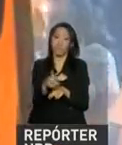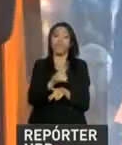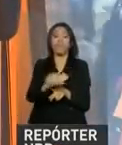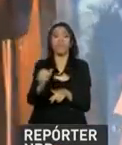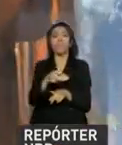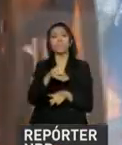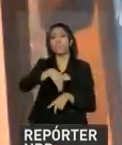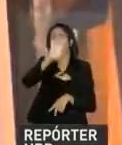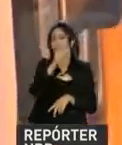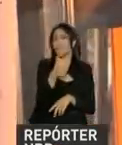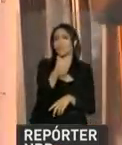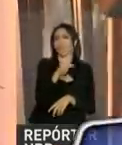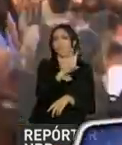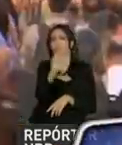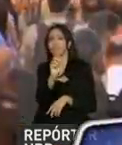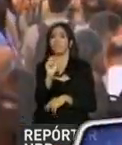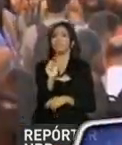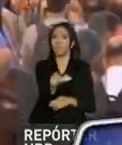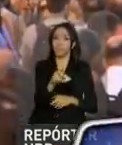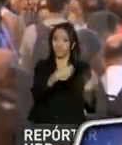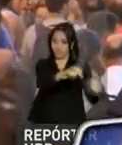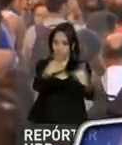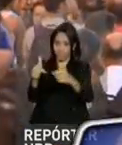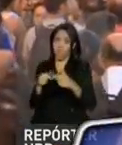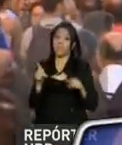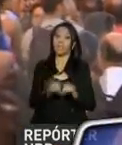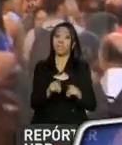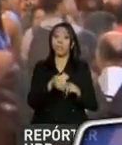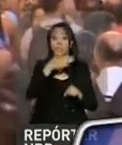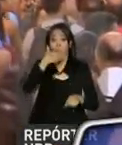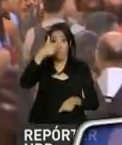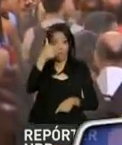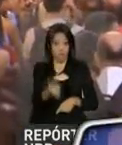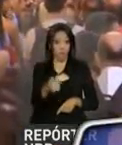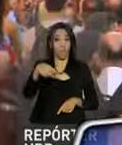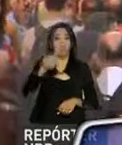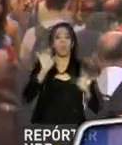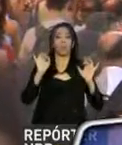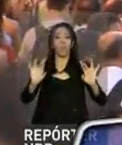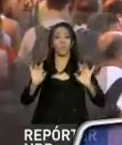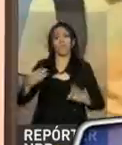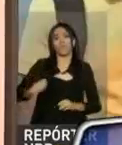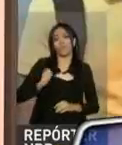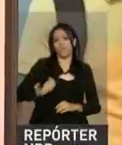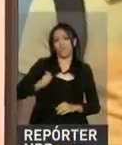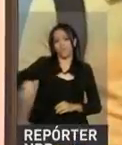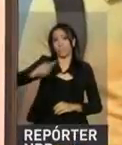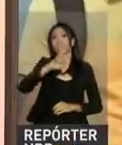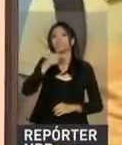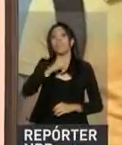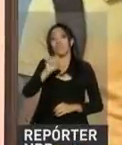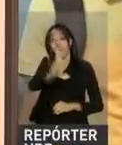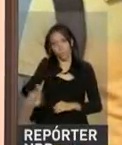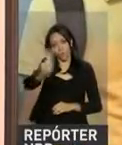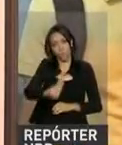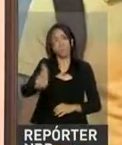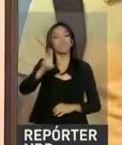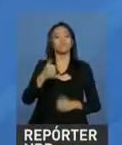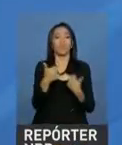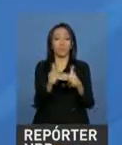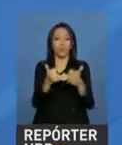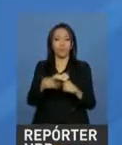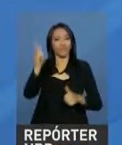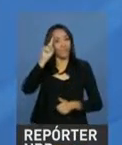empregos além disso vão ajudar a melhorar a qualidade de vida dos mais de 30 milhões de brasileiros que pegam ônibus todos os dias